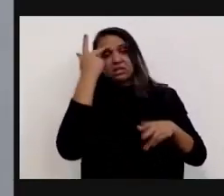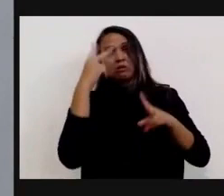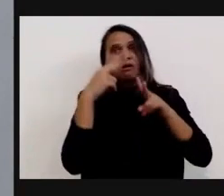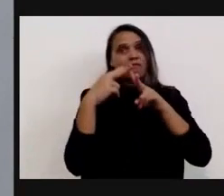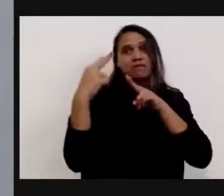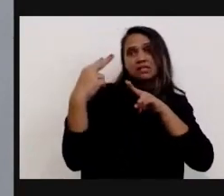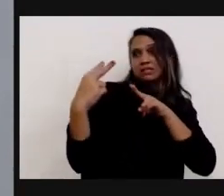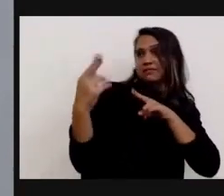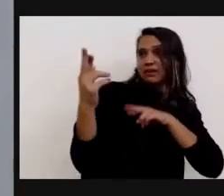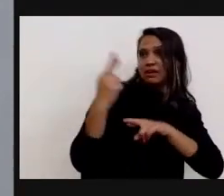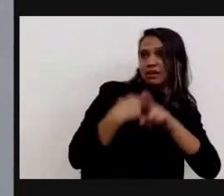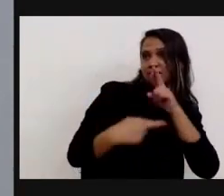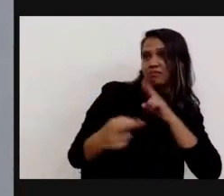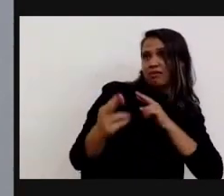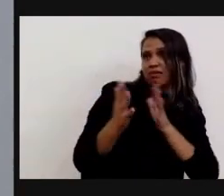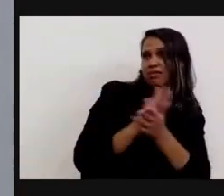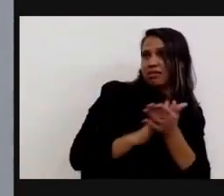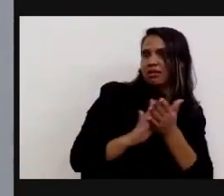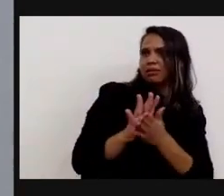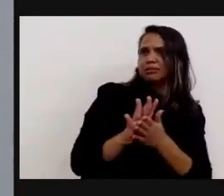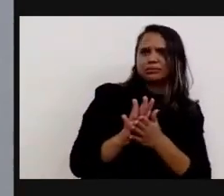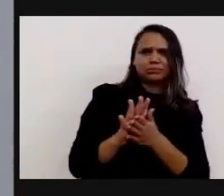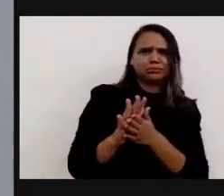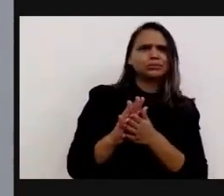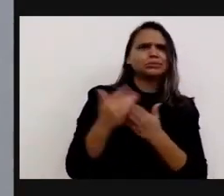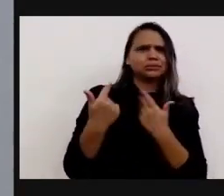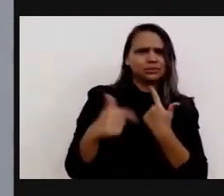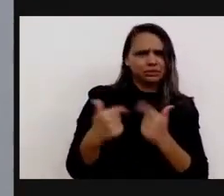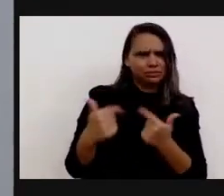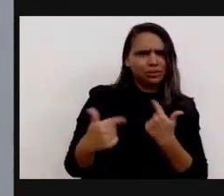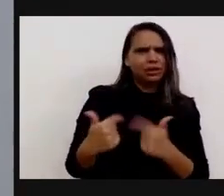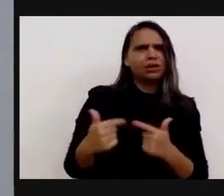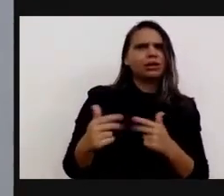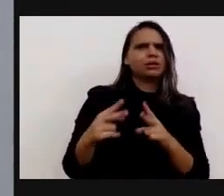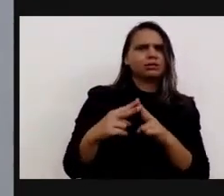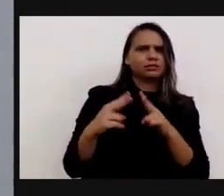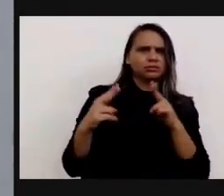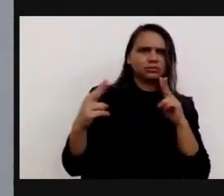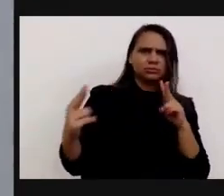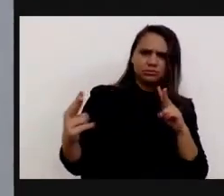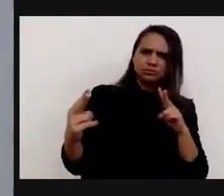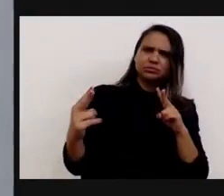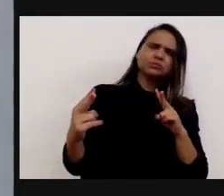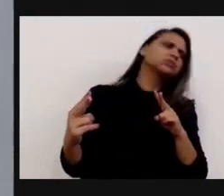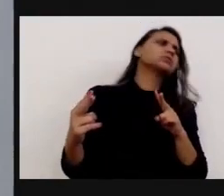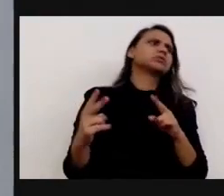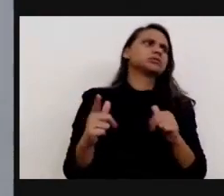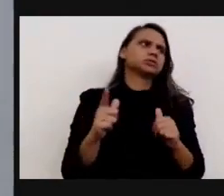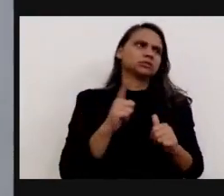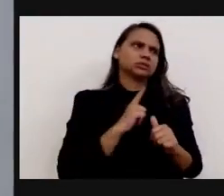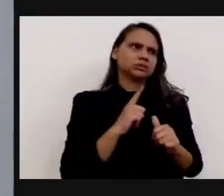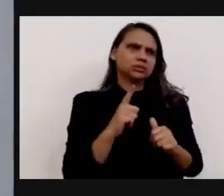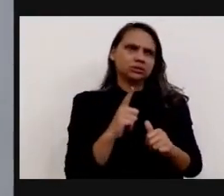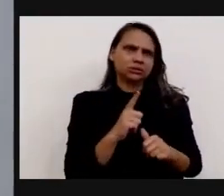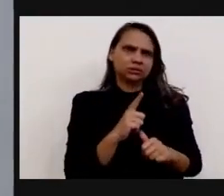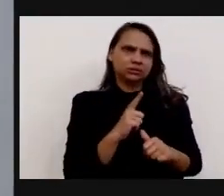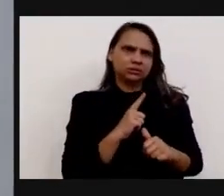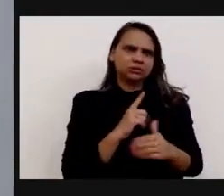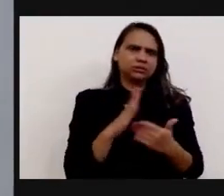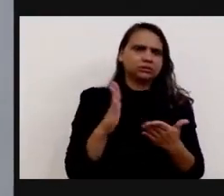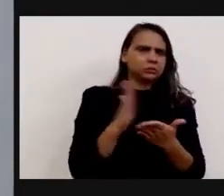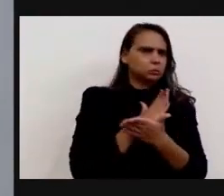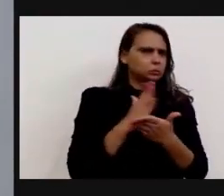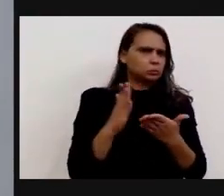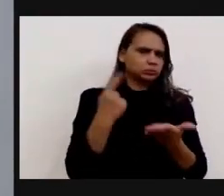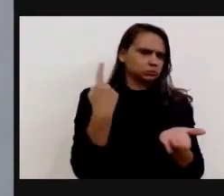ninguém mais vai se relacionar porque a gente trabalha em teletrabalho no laboratório a gente tem no híbrido né eventuais